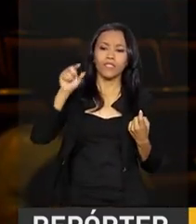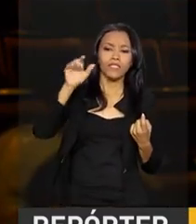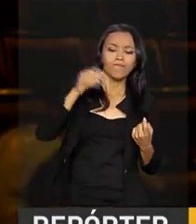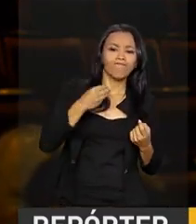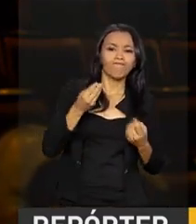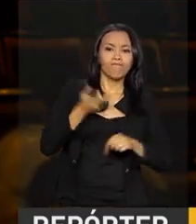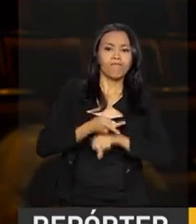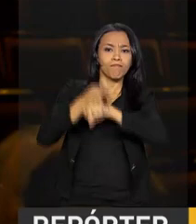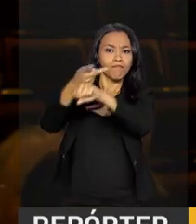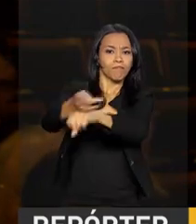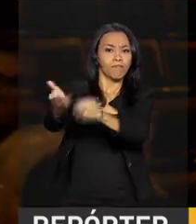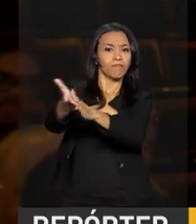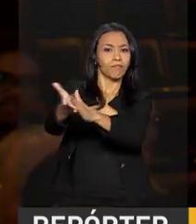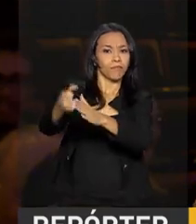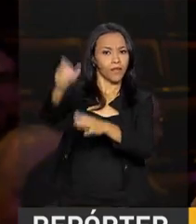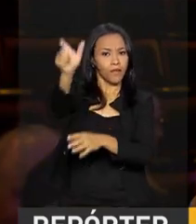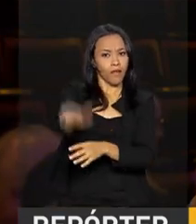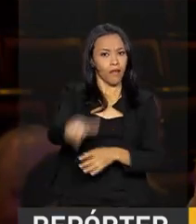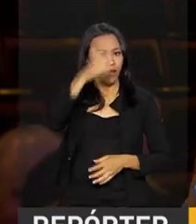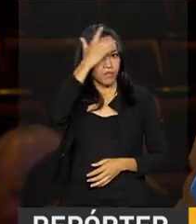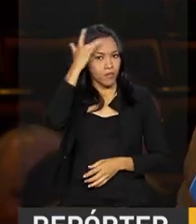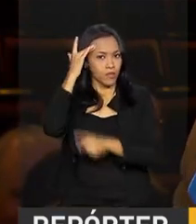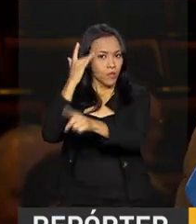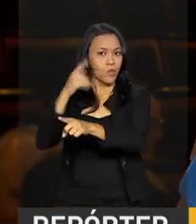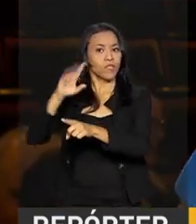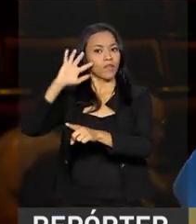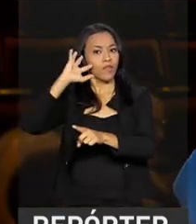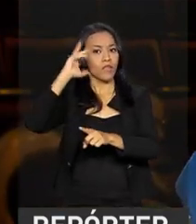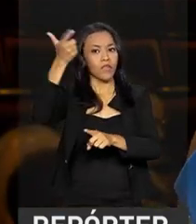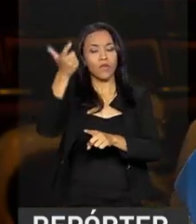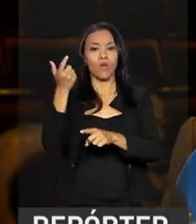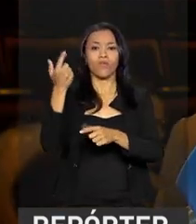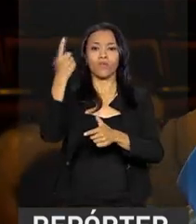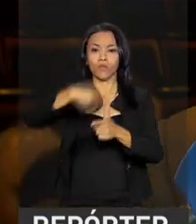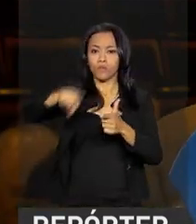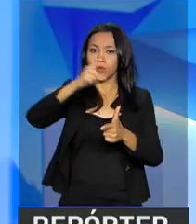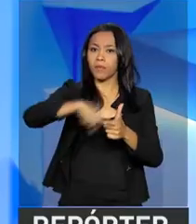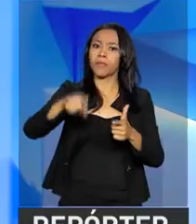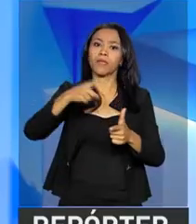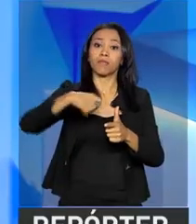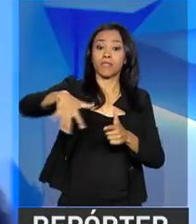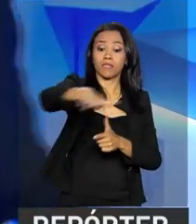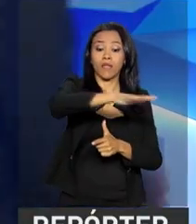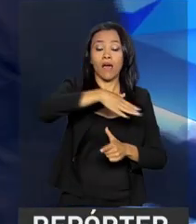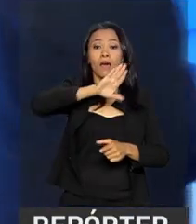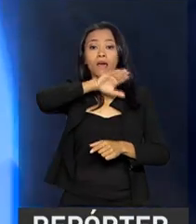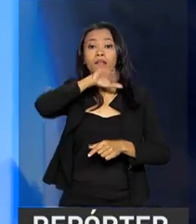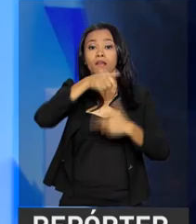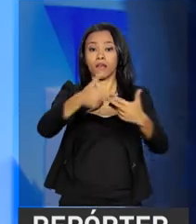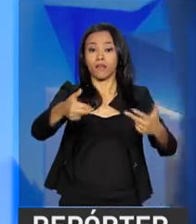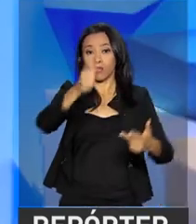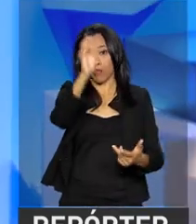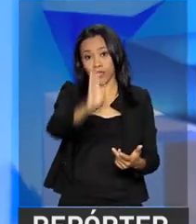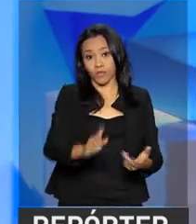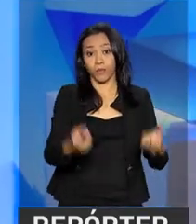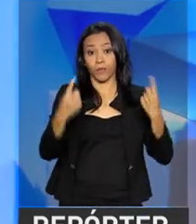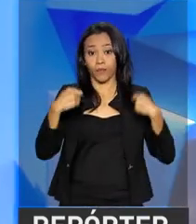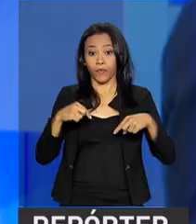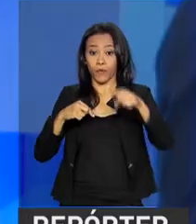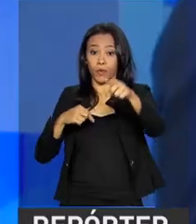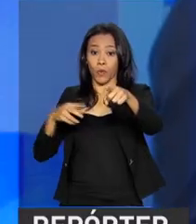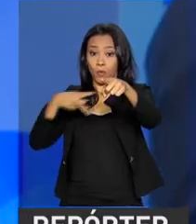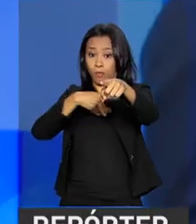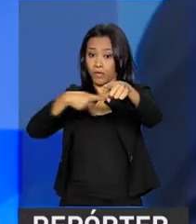o engrandecimento a solução de problemas da água pra quadra brasileira o presidente da embrapa foi o premiado na categoria